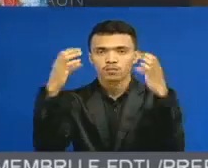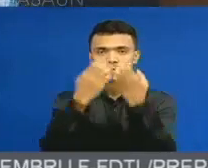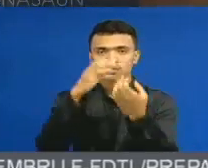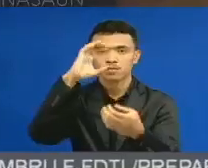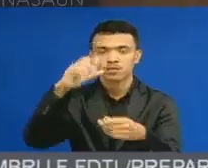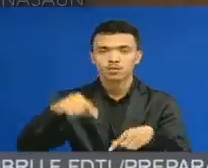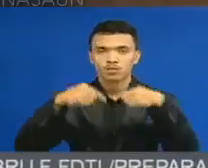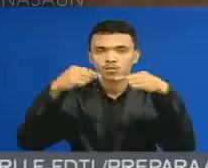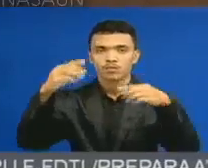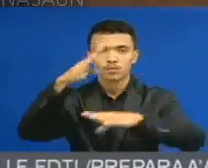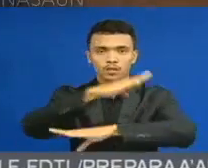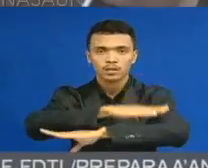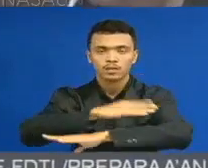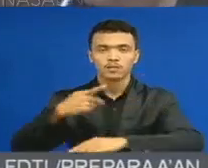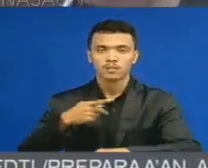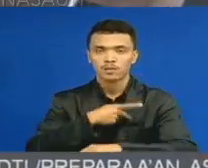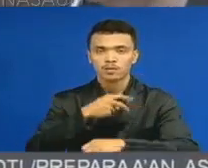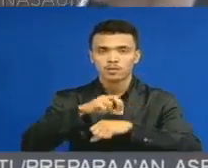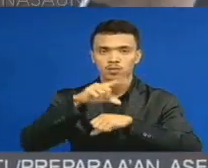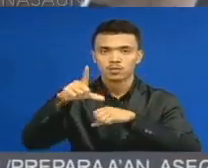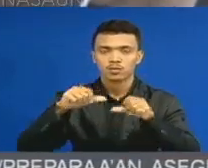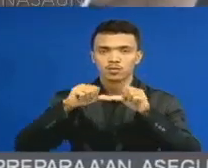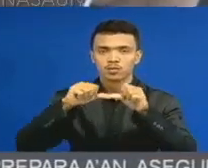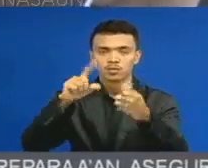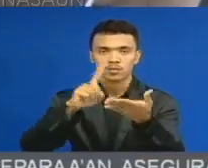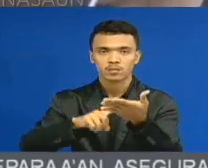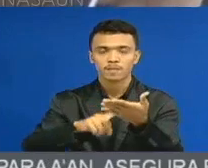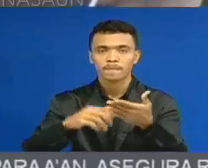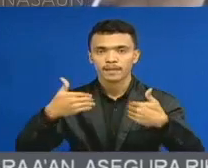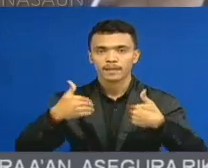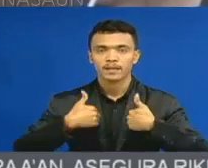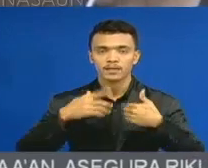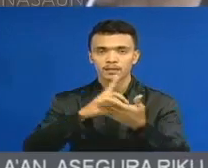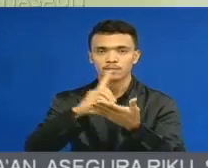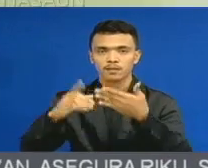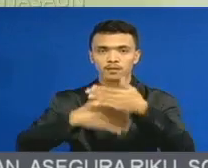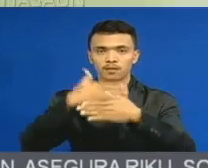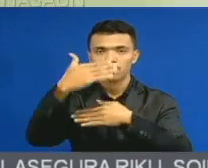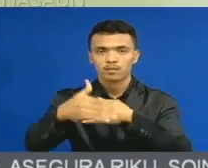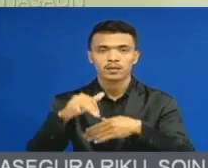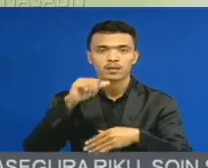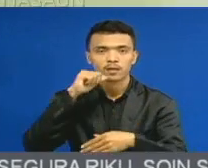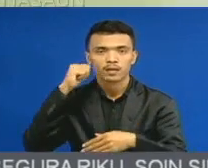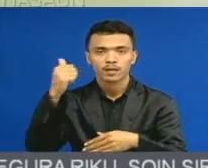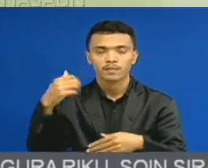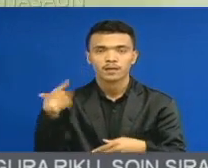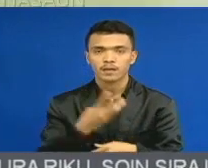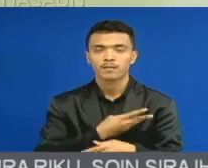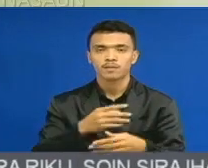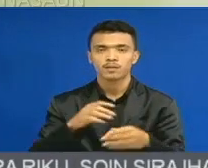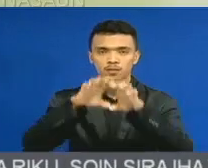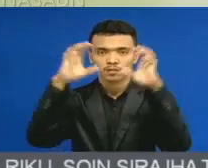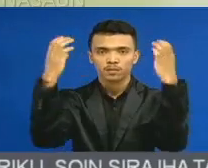mesa Parlamento Nacional. Ato continua debate da generalidade e a semana 1. Aba ami se a comissão